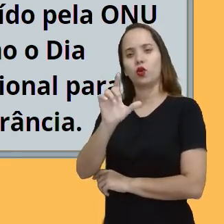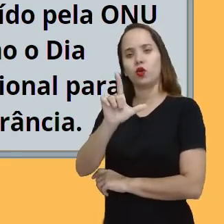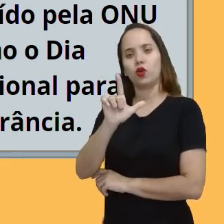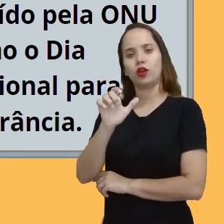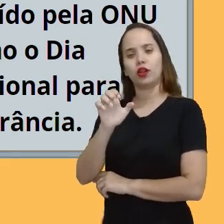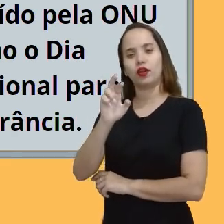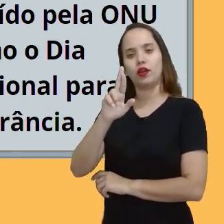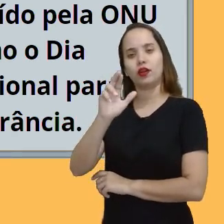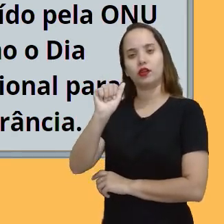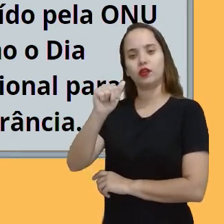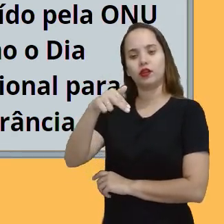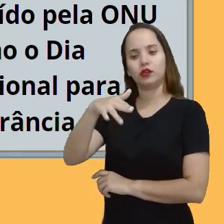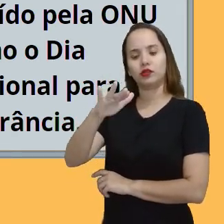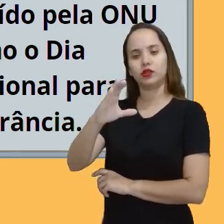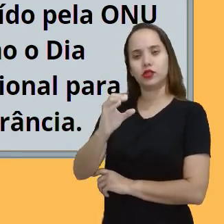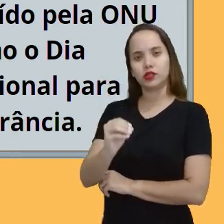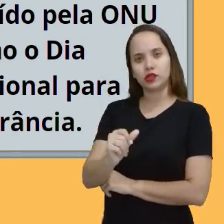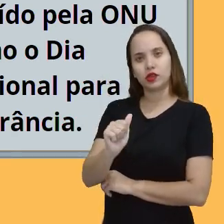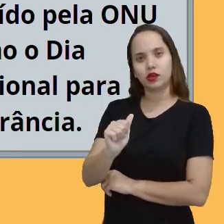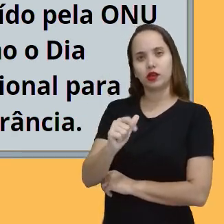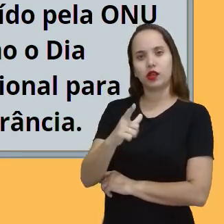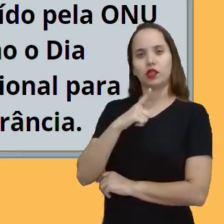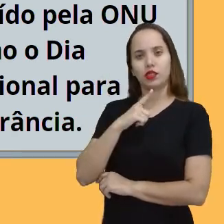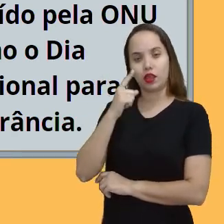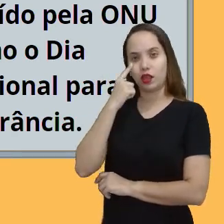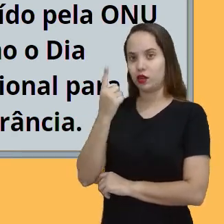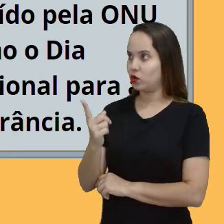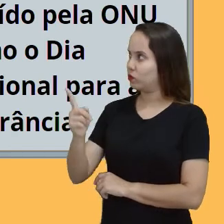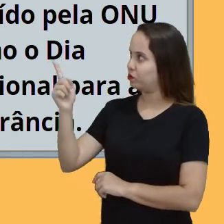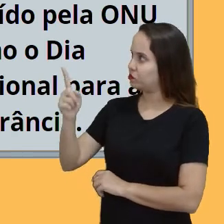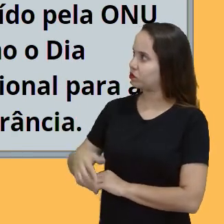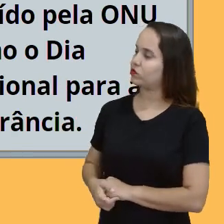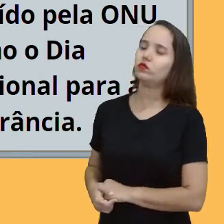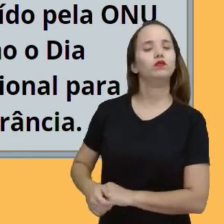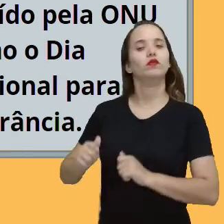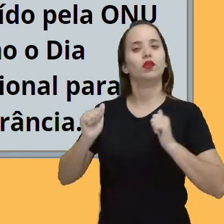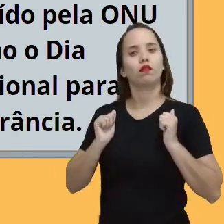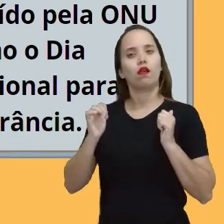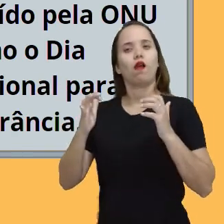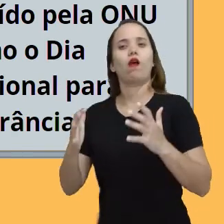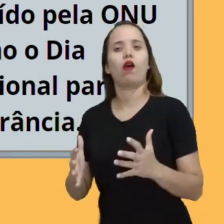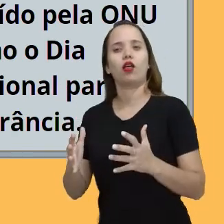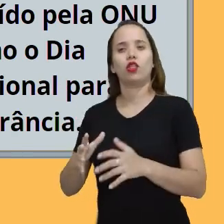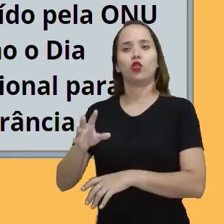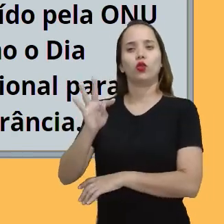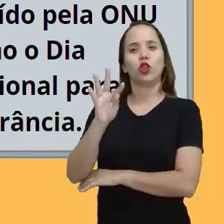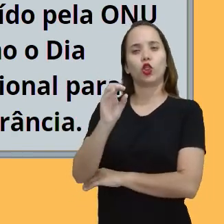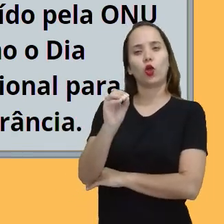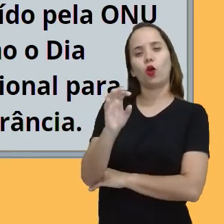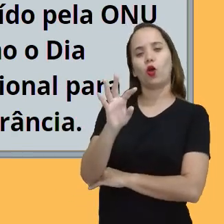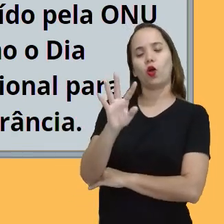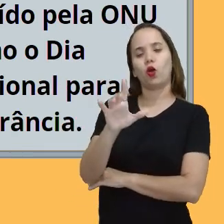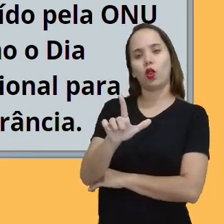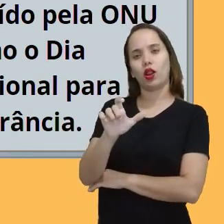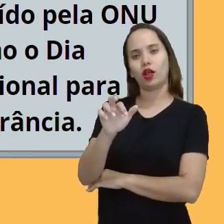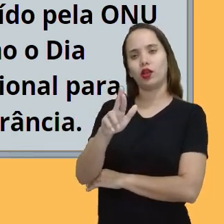Então, primeiro aí, do lado esquerdo, temos ato ou efeito de tolerar. Aí tem duas palavrinhas novas para